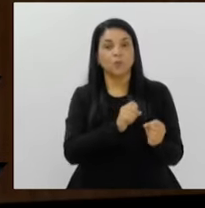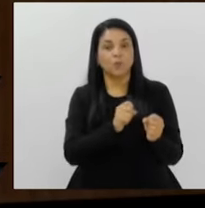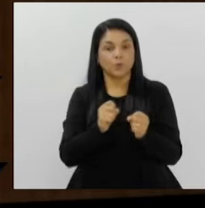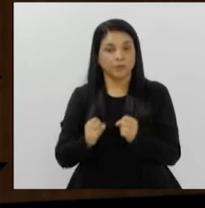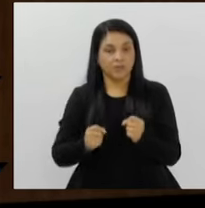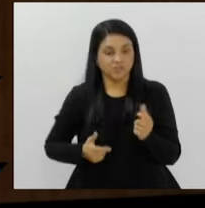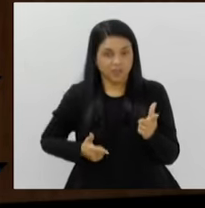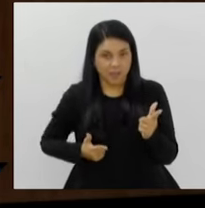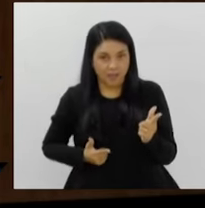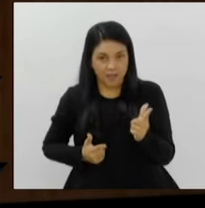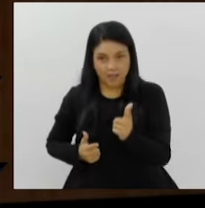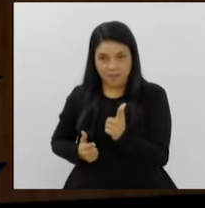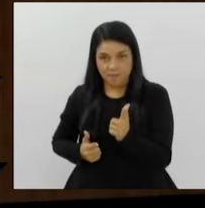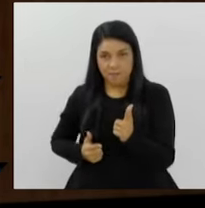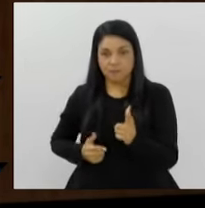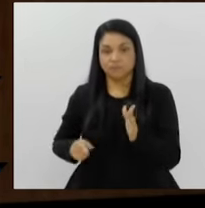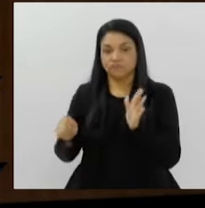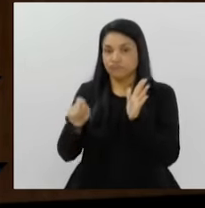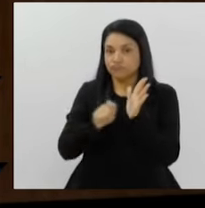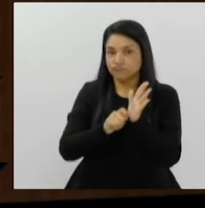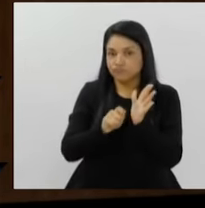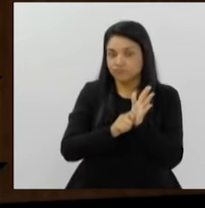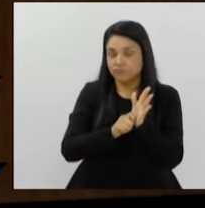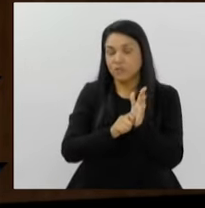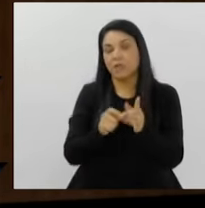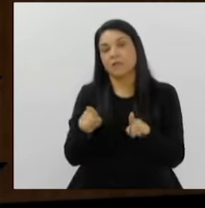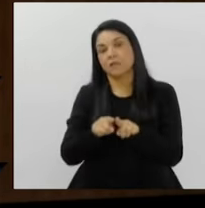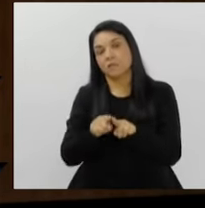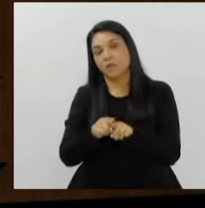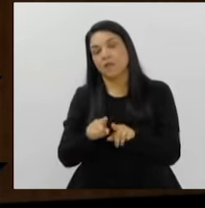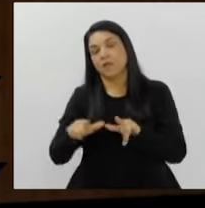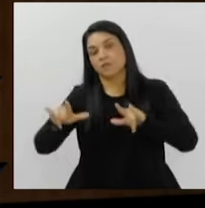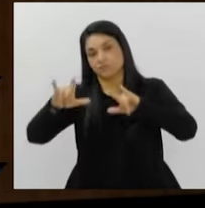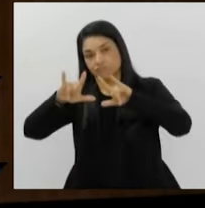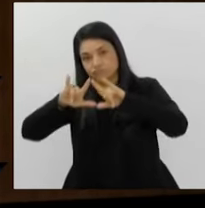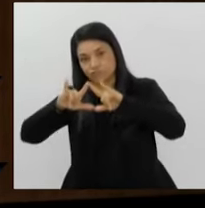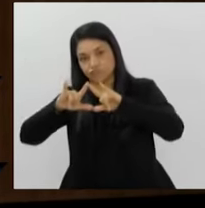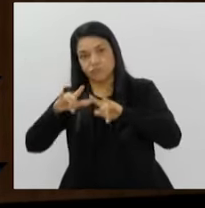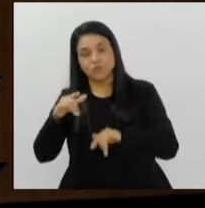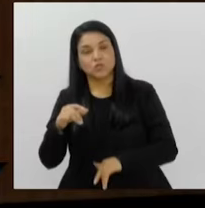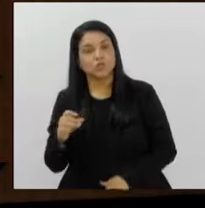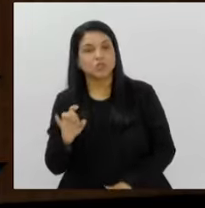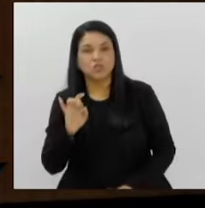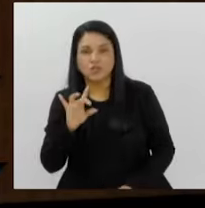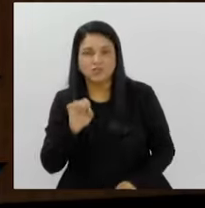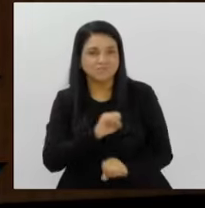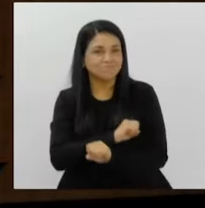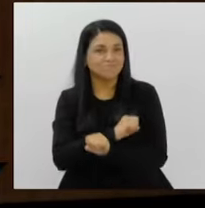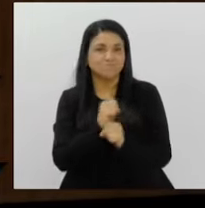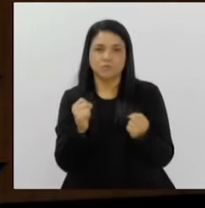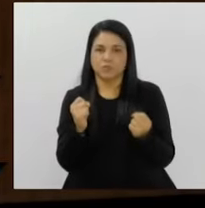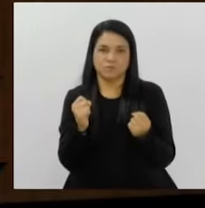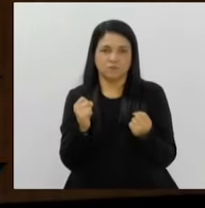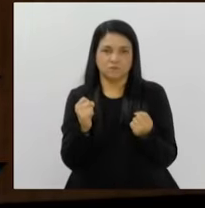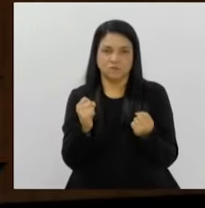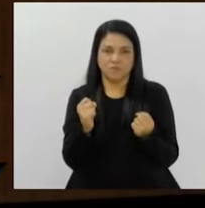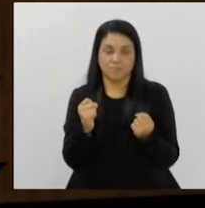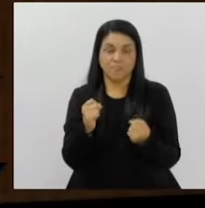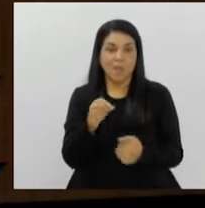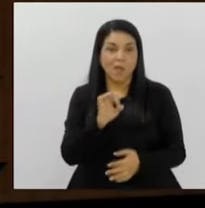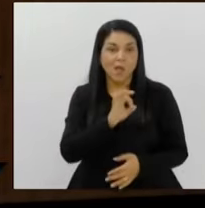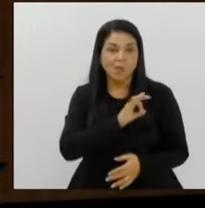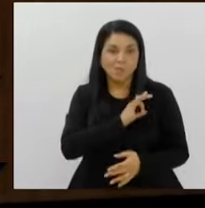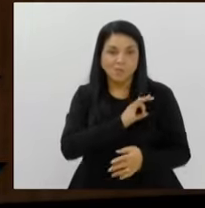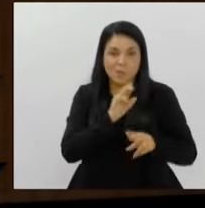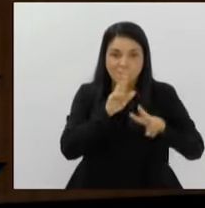milicianos, talvez já não consiga lidar sozinho com essa realidade. Não dá para a polícia prender